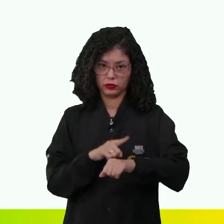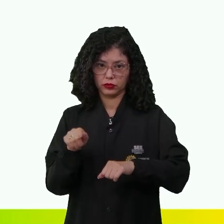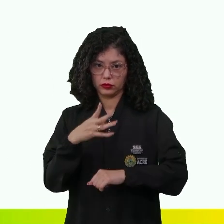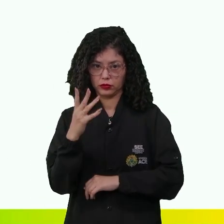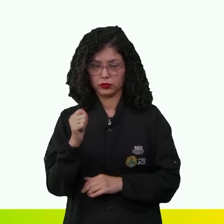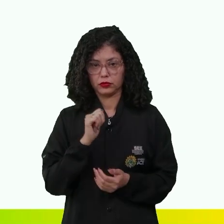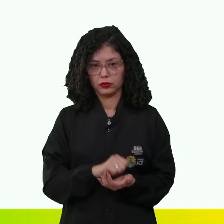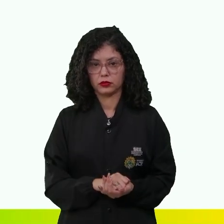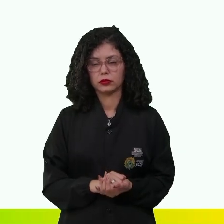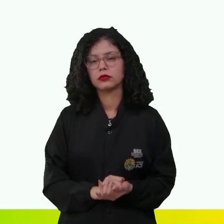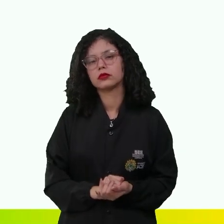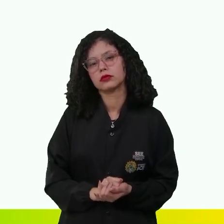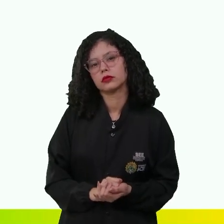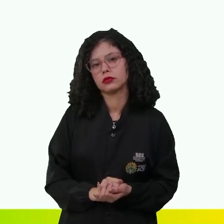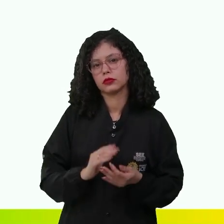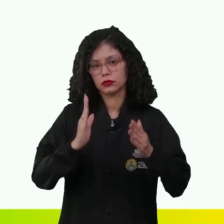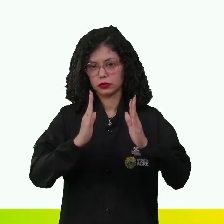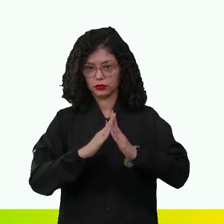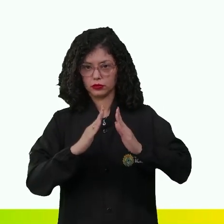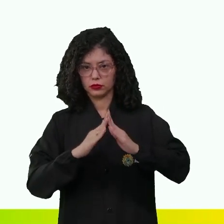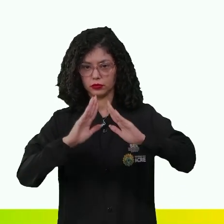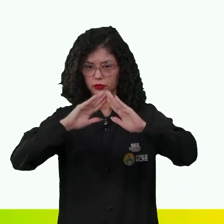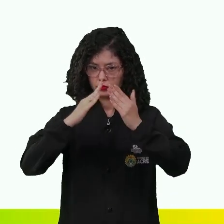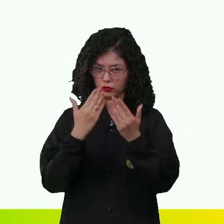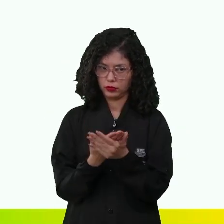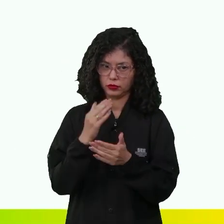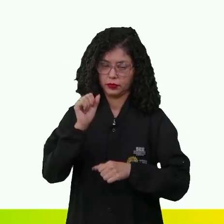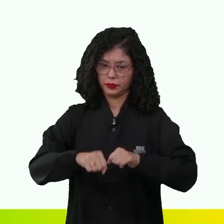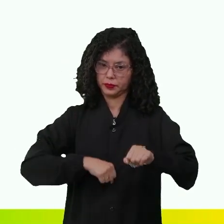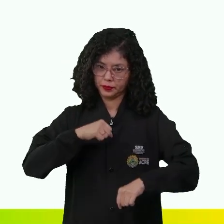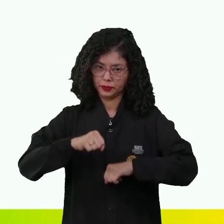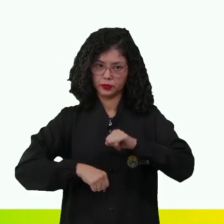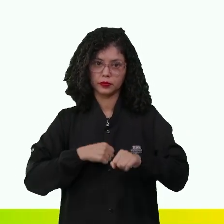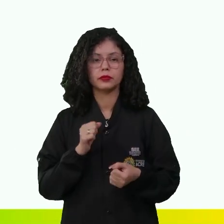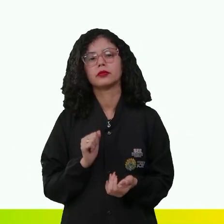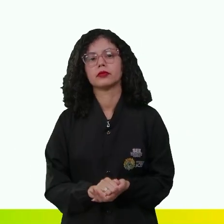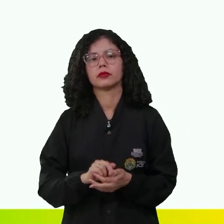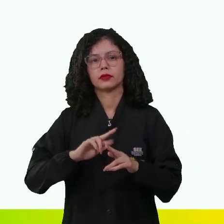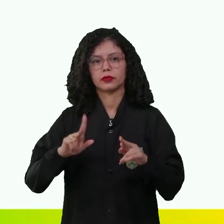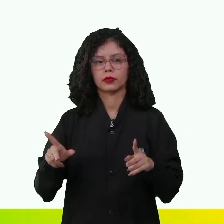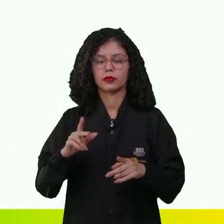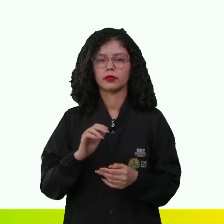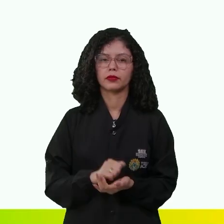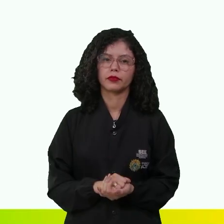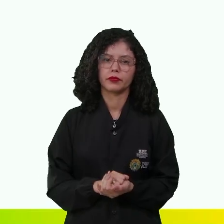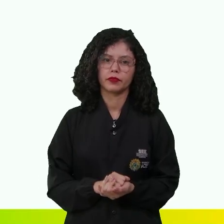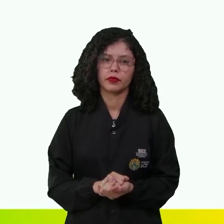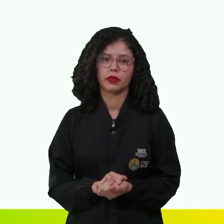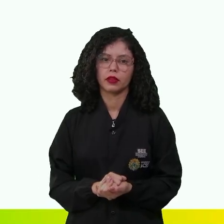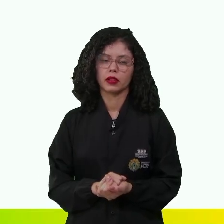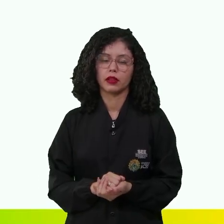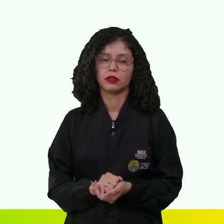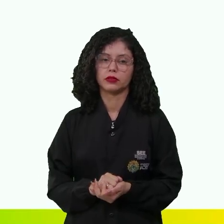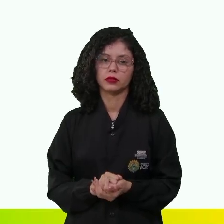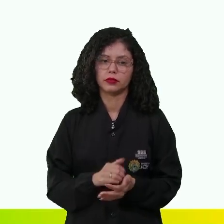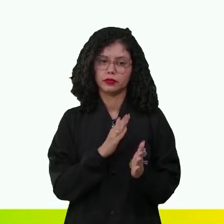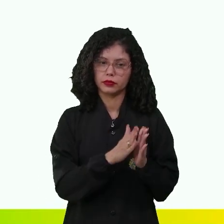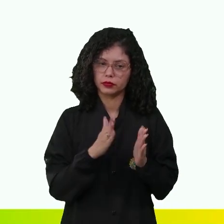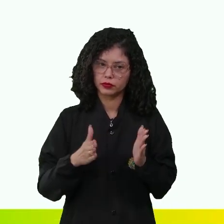contar o tempo que levava indo de casa à escola de bicicleta com diferentes velocidades. Observe a